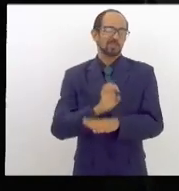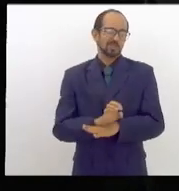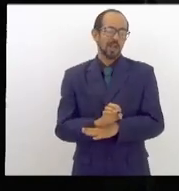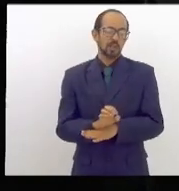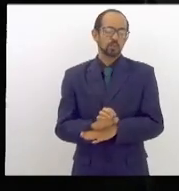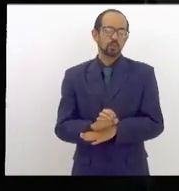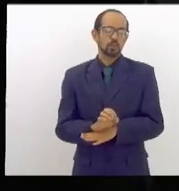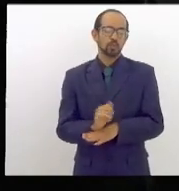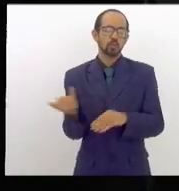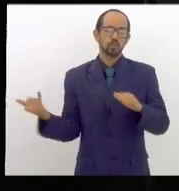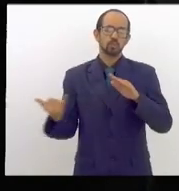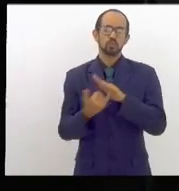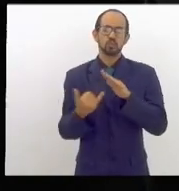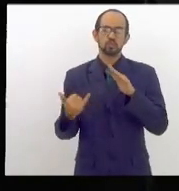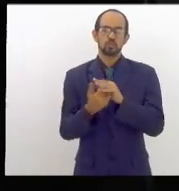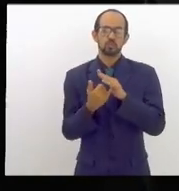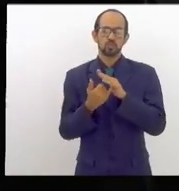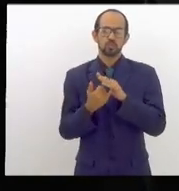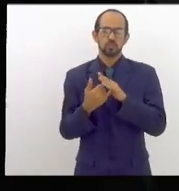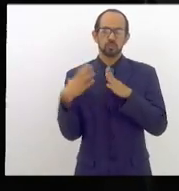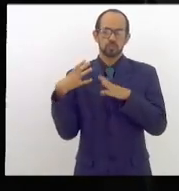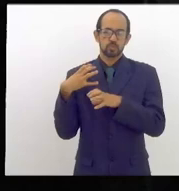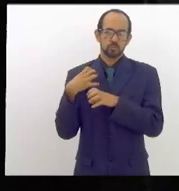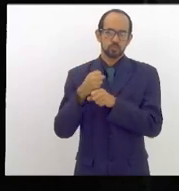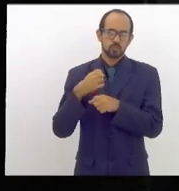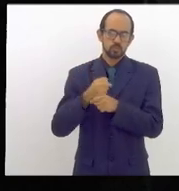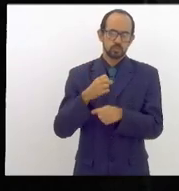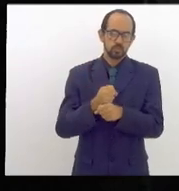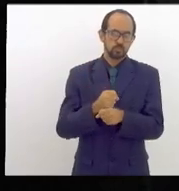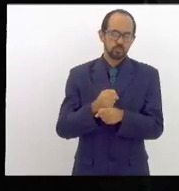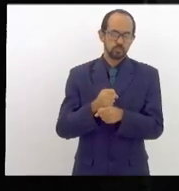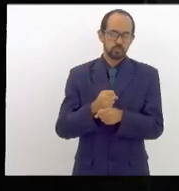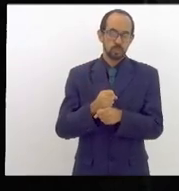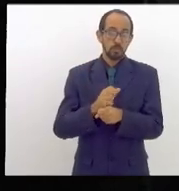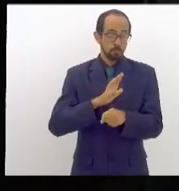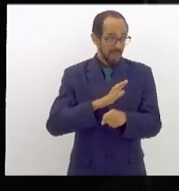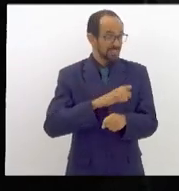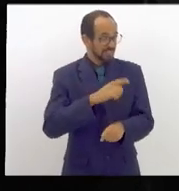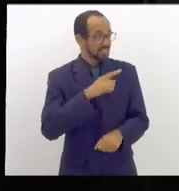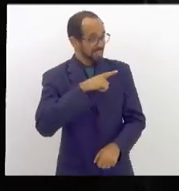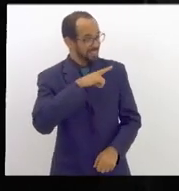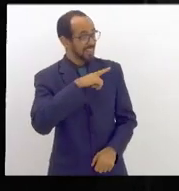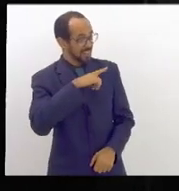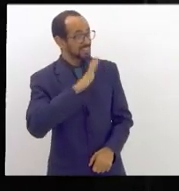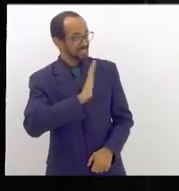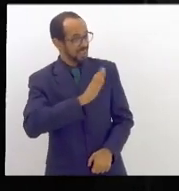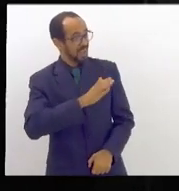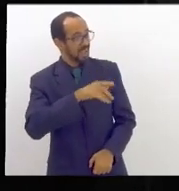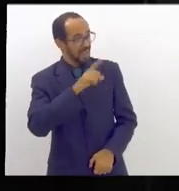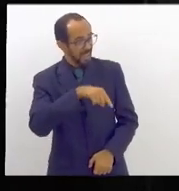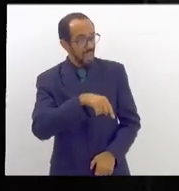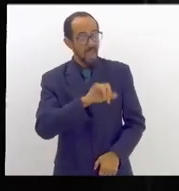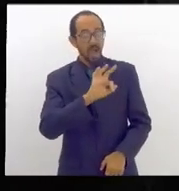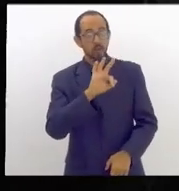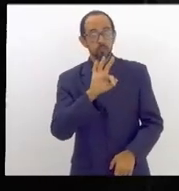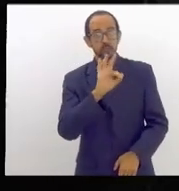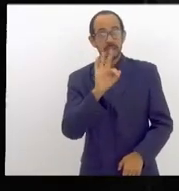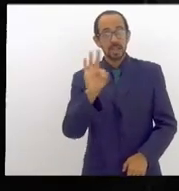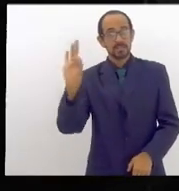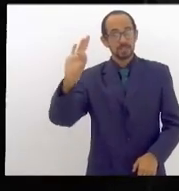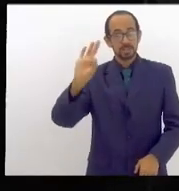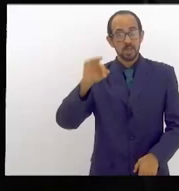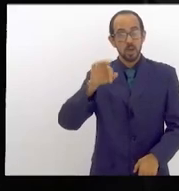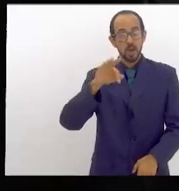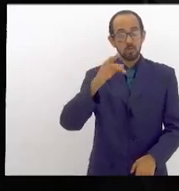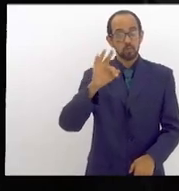um Instituto Estadual de estatística produção de idade mas nós já temos é a Fundação ceperj ela só tem que ser tratada